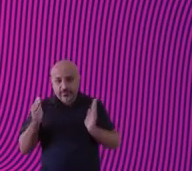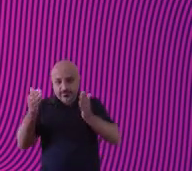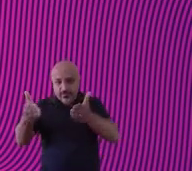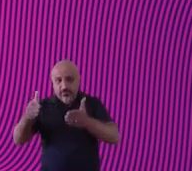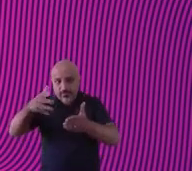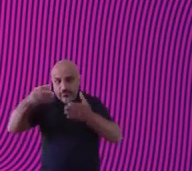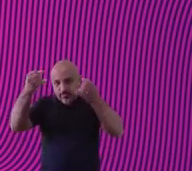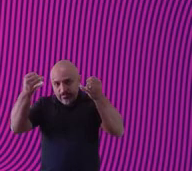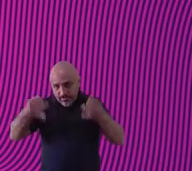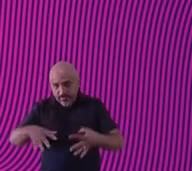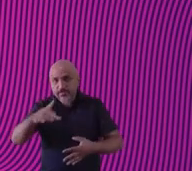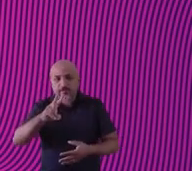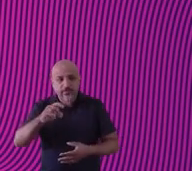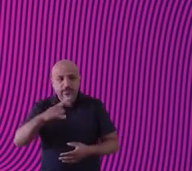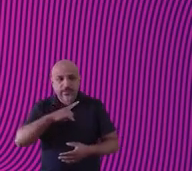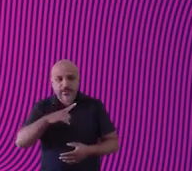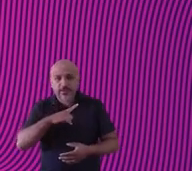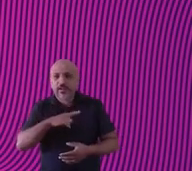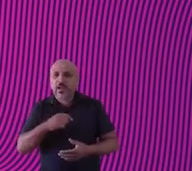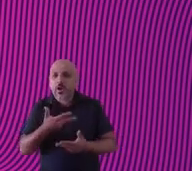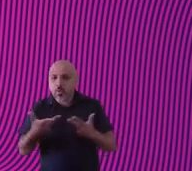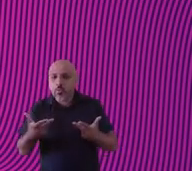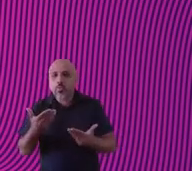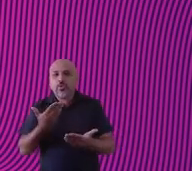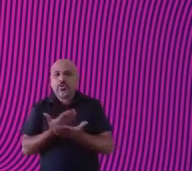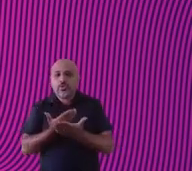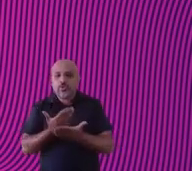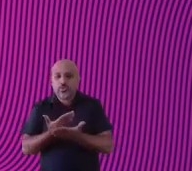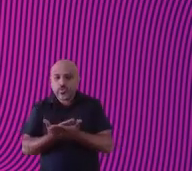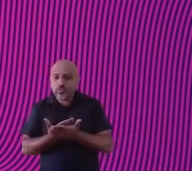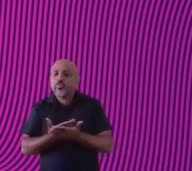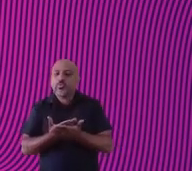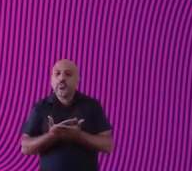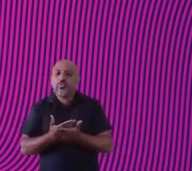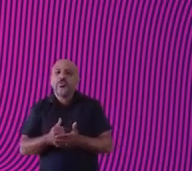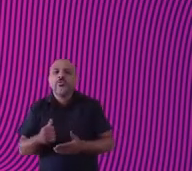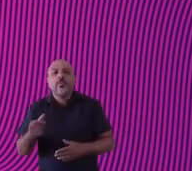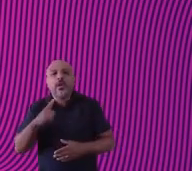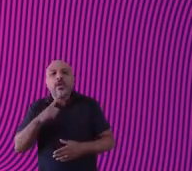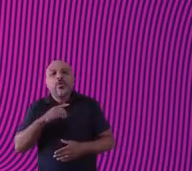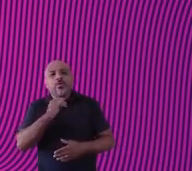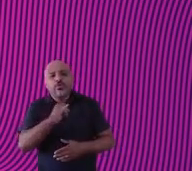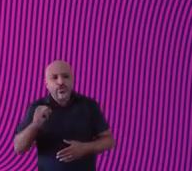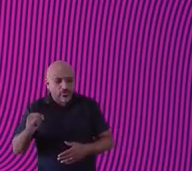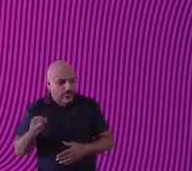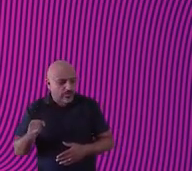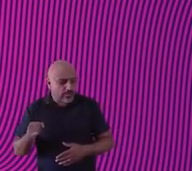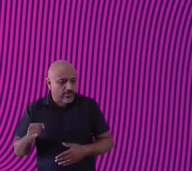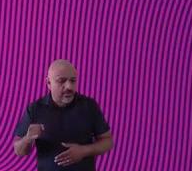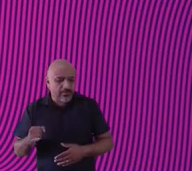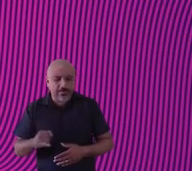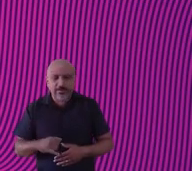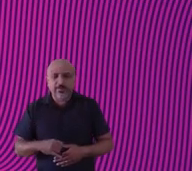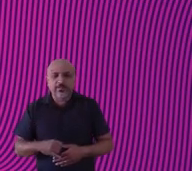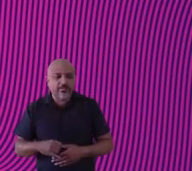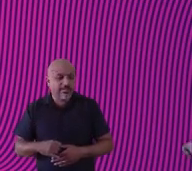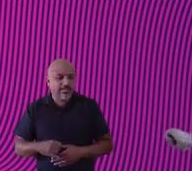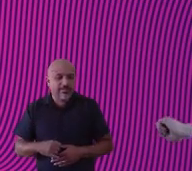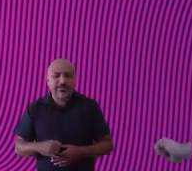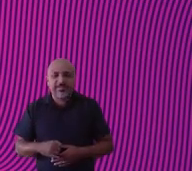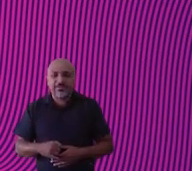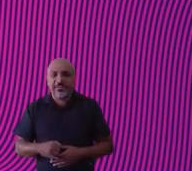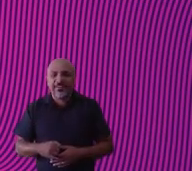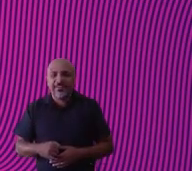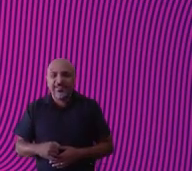gente como eu falei a gente vai ter alguns estudos no pelo Instituto é com é os bichos